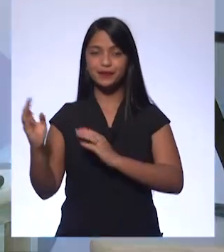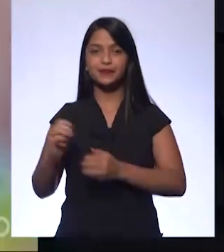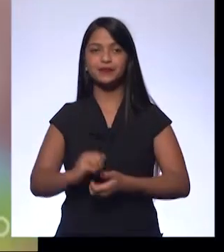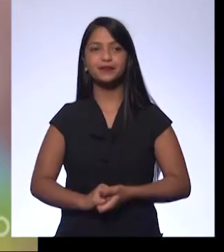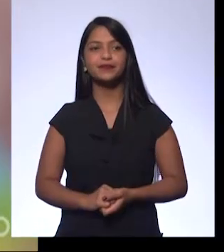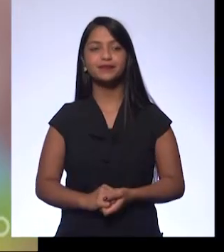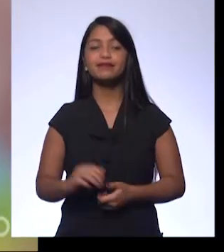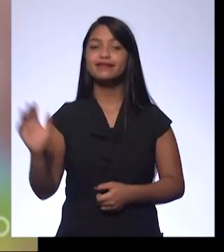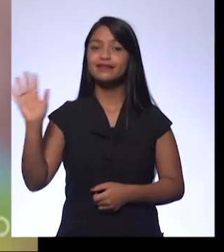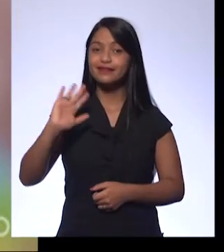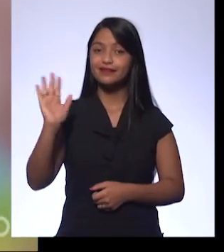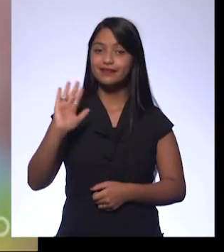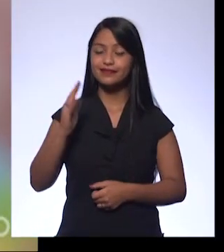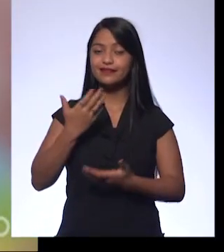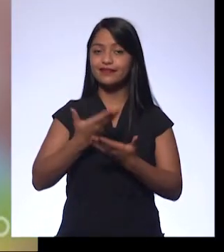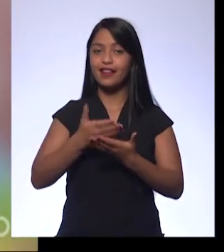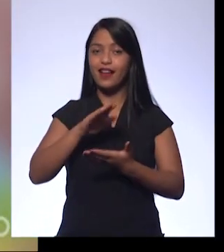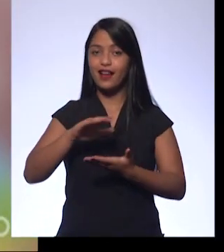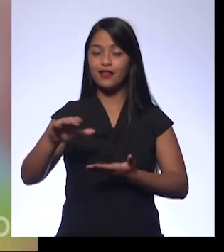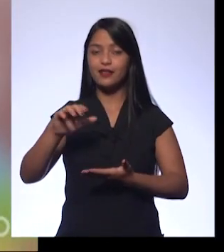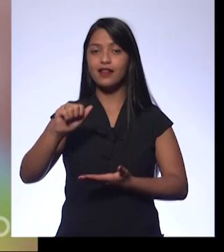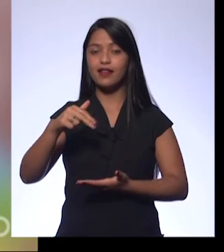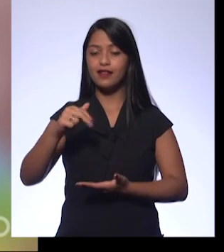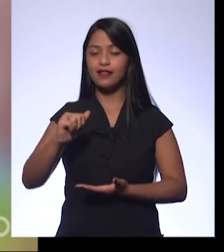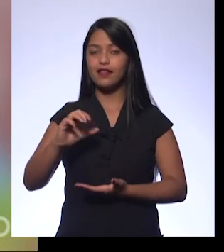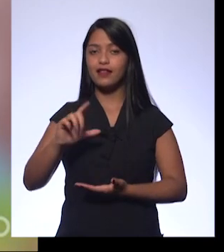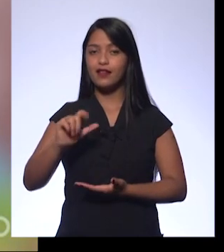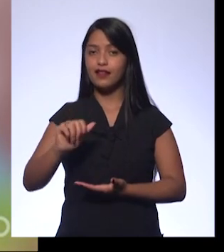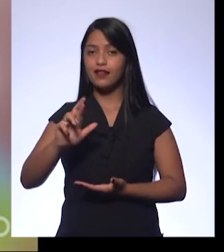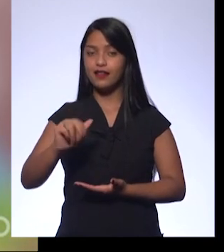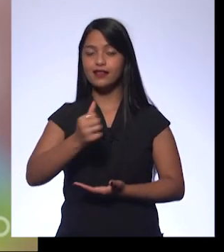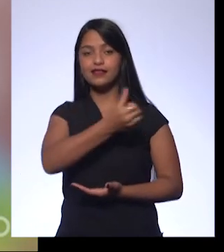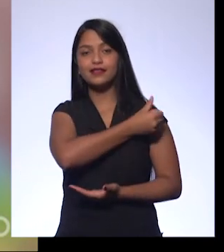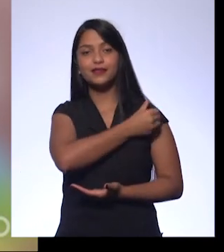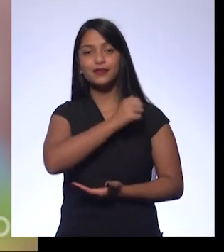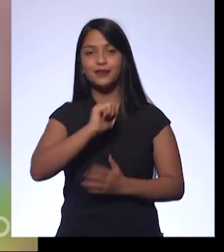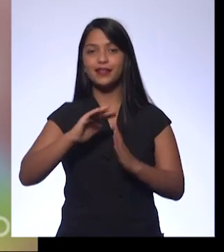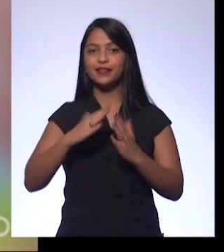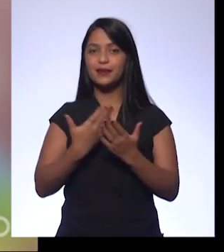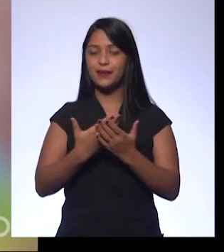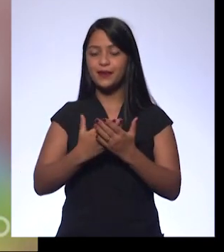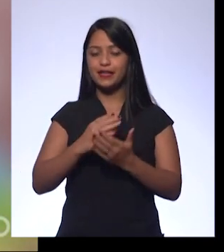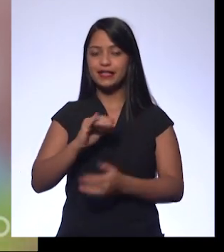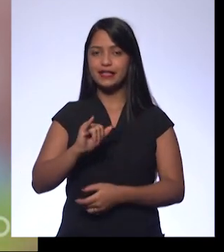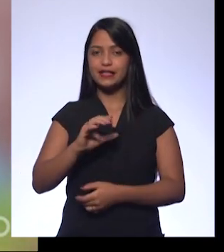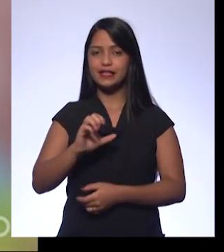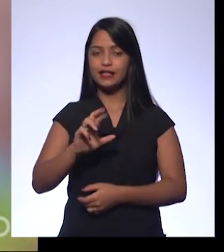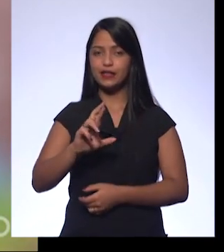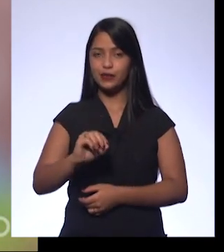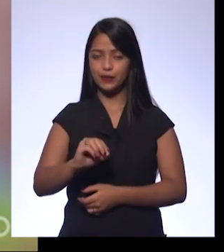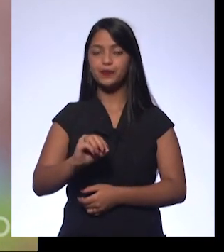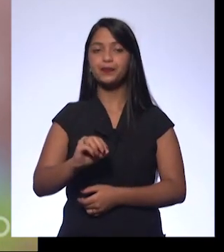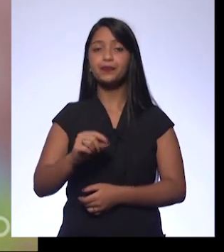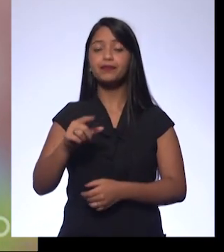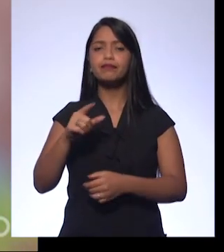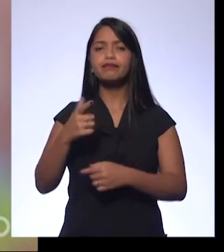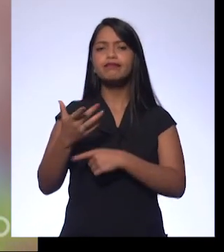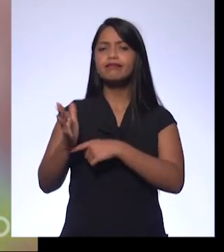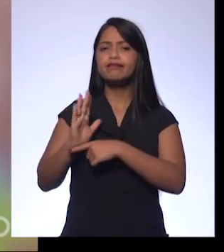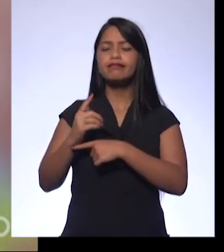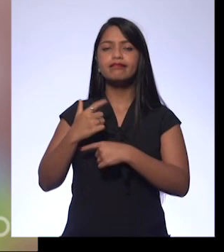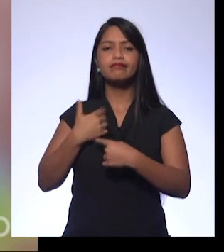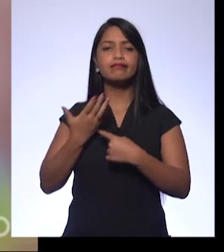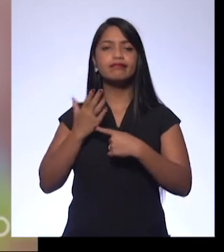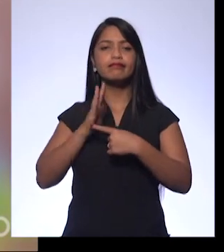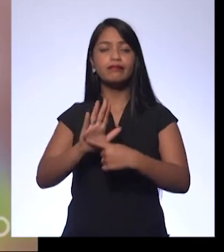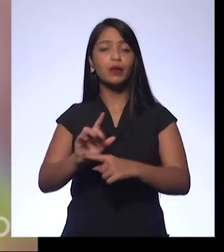Olá, eu sou a aluna Ana Clara, do 6º A da Escola Cícero Usbert. Esse vídeo mostra o que eu aprendi sobre a variedade linguística